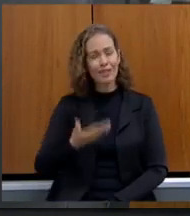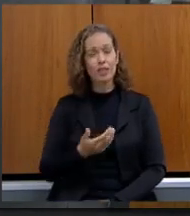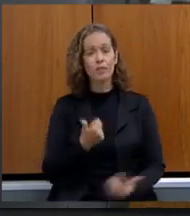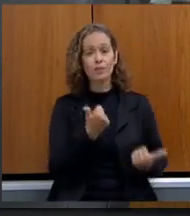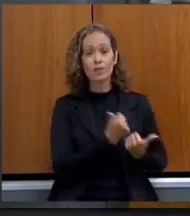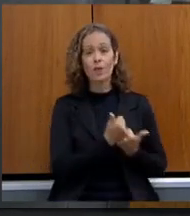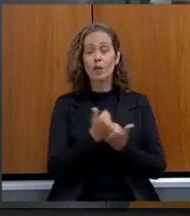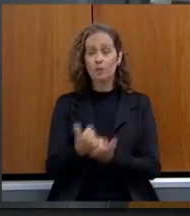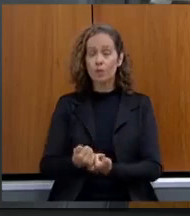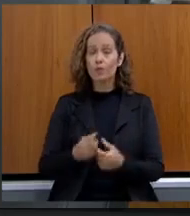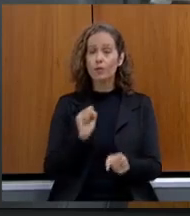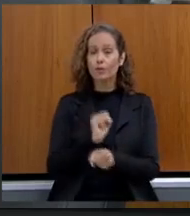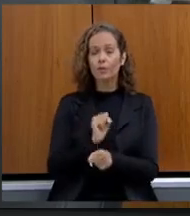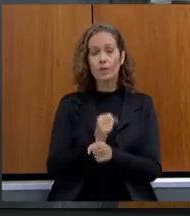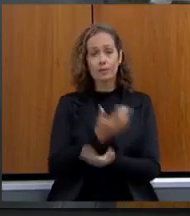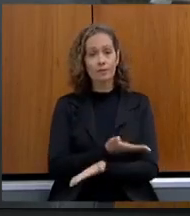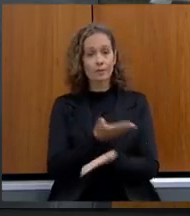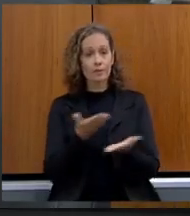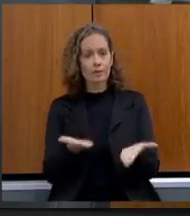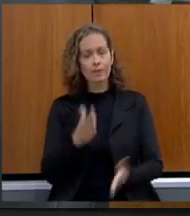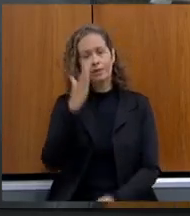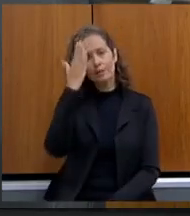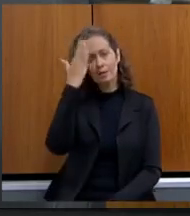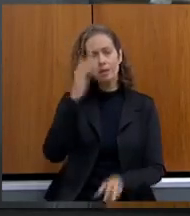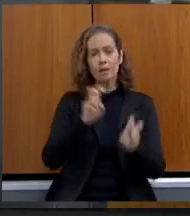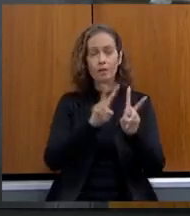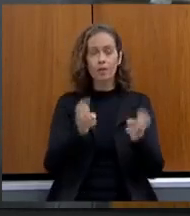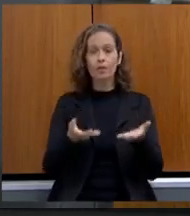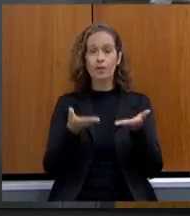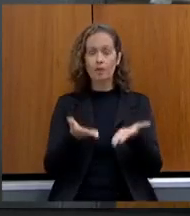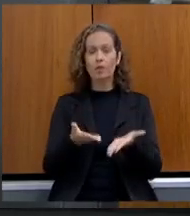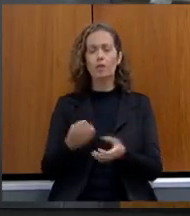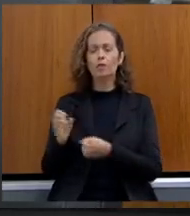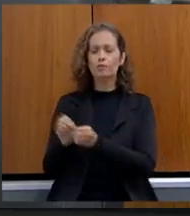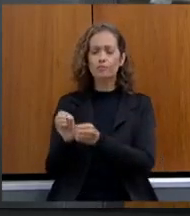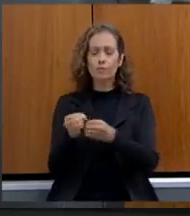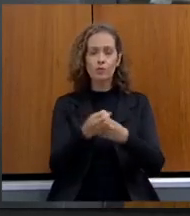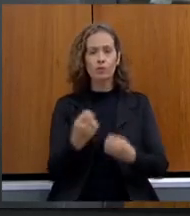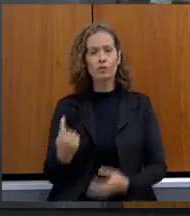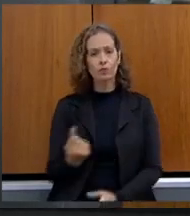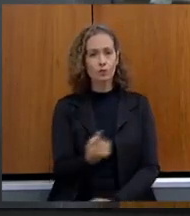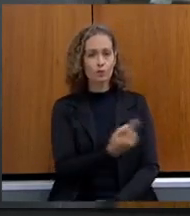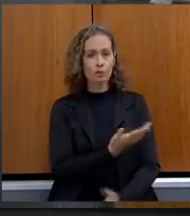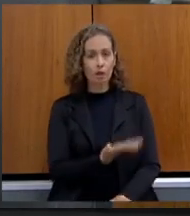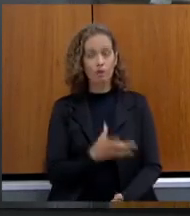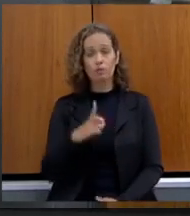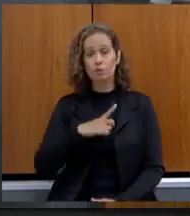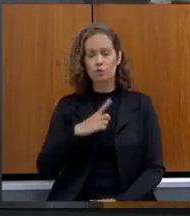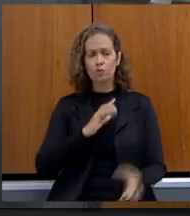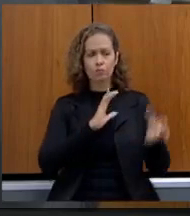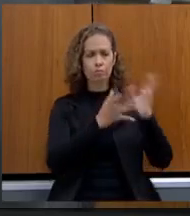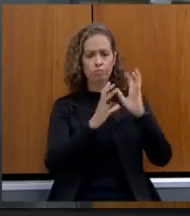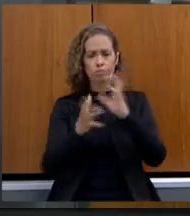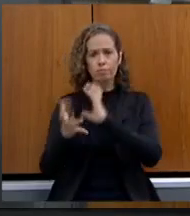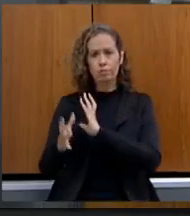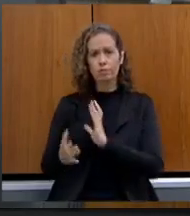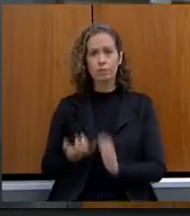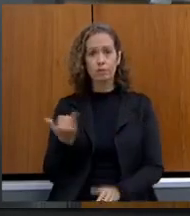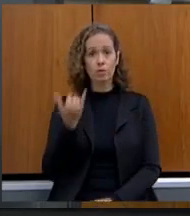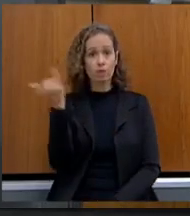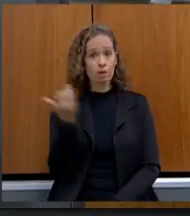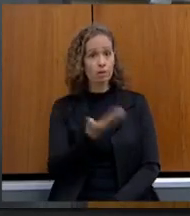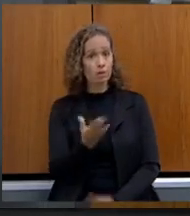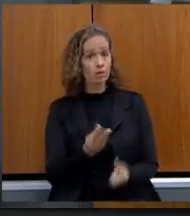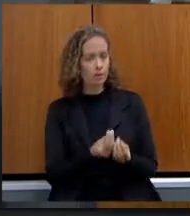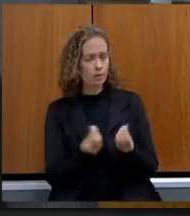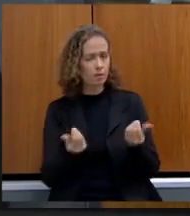com o apoio de vocês né que conhecem muito bem o tema de cada região já tivemos aí algumas mudanças muito importante e com a sua